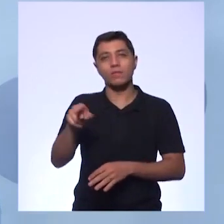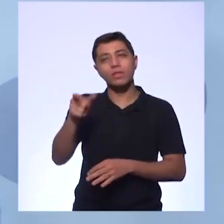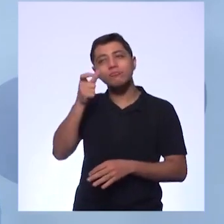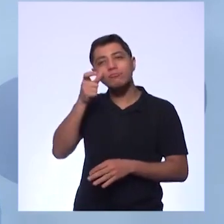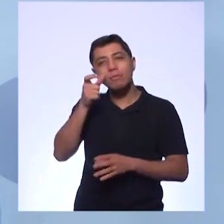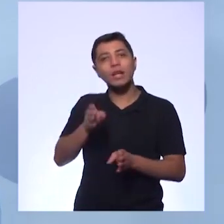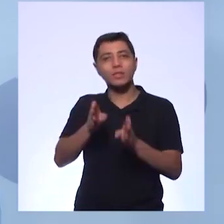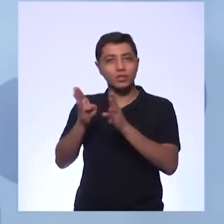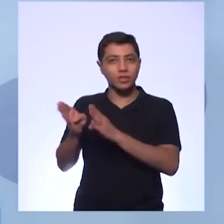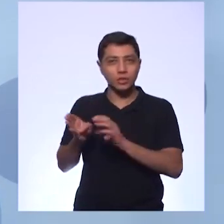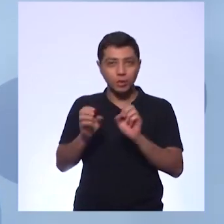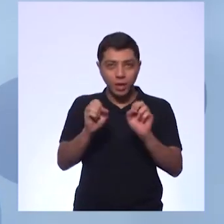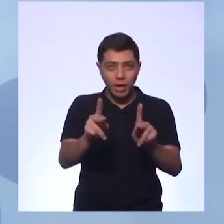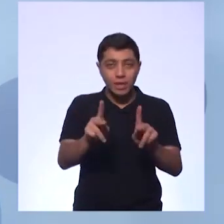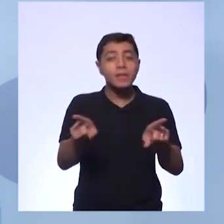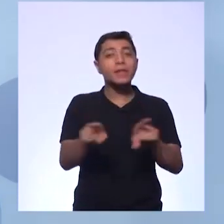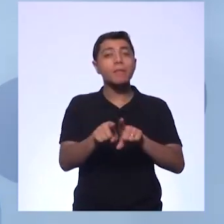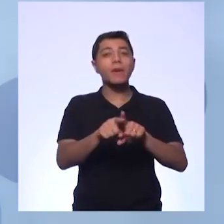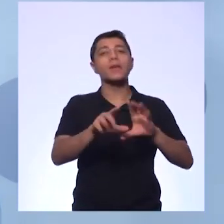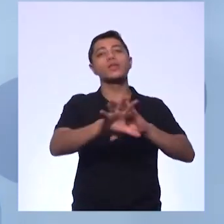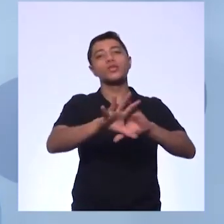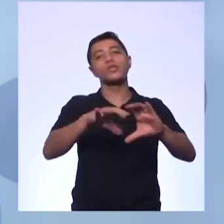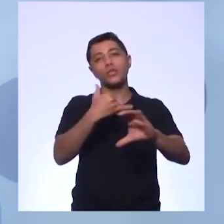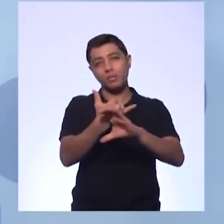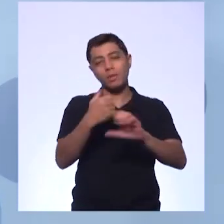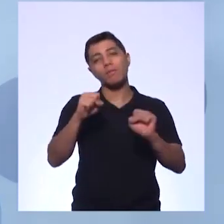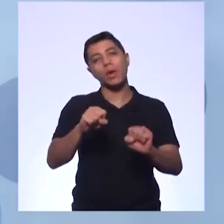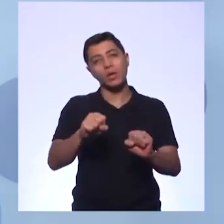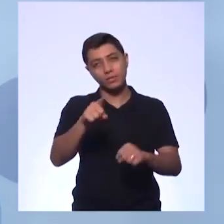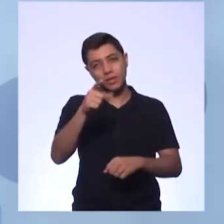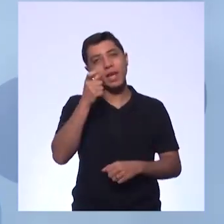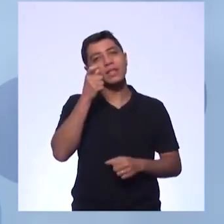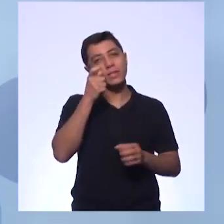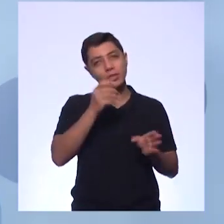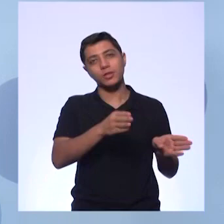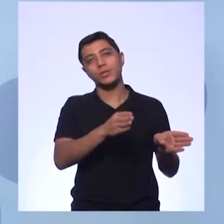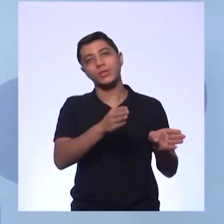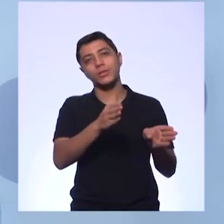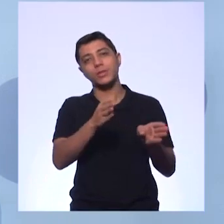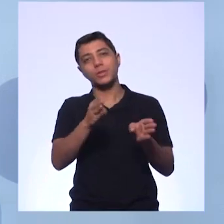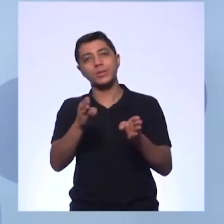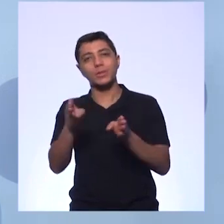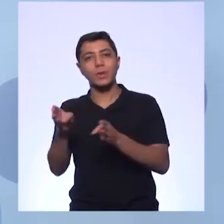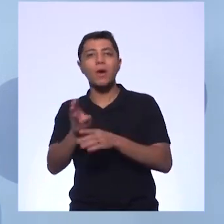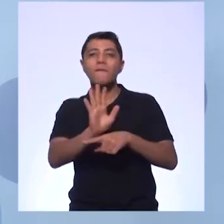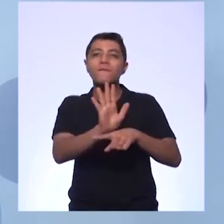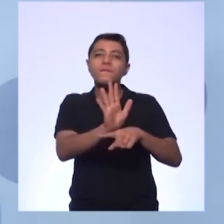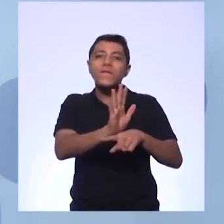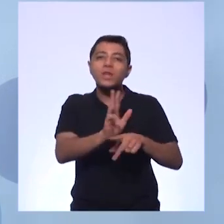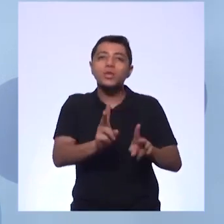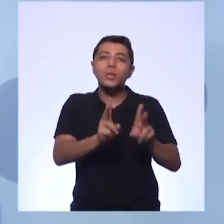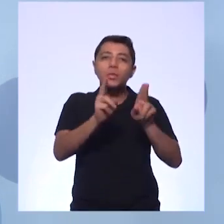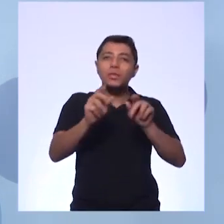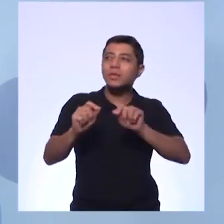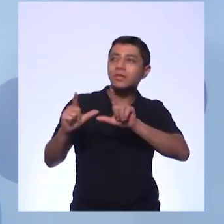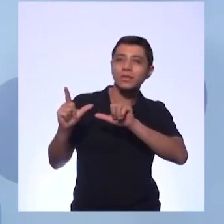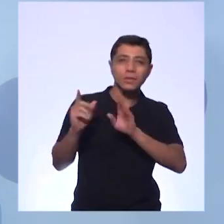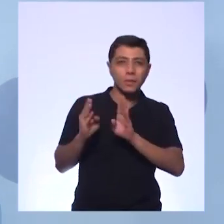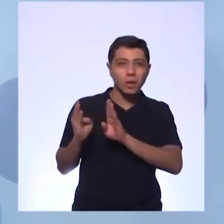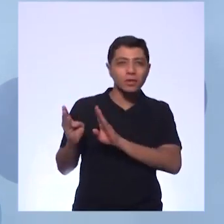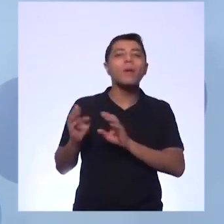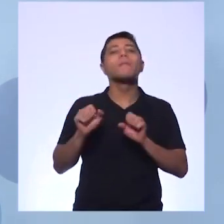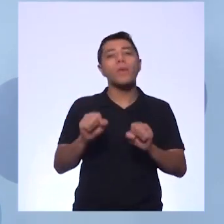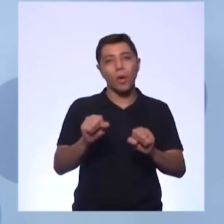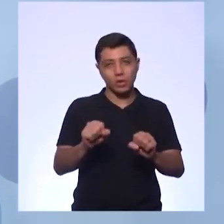encontrar. Na nossa própria aula ali aparece o link, então a gente sempre disponibiliza o código, o QR Code para você fazer